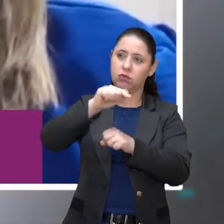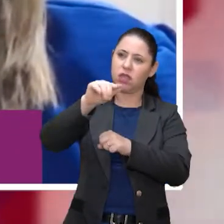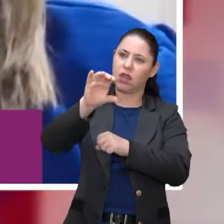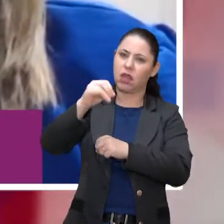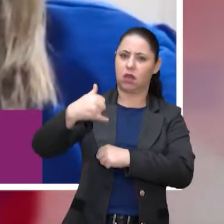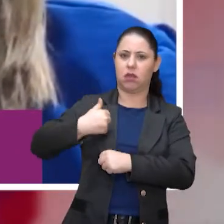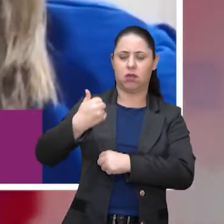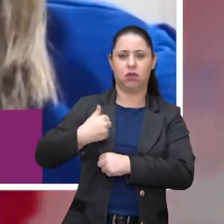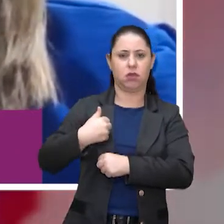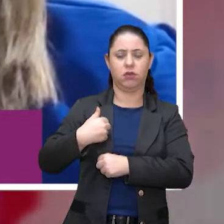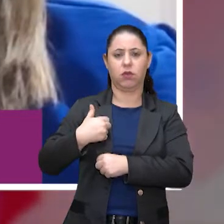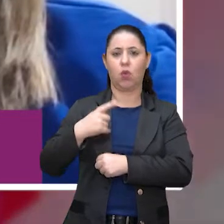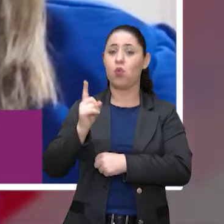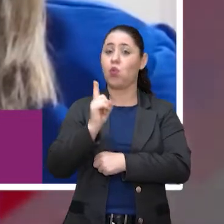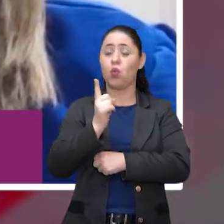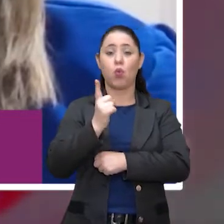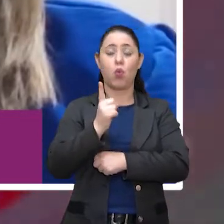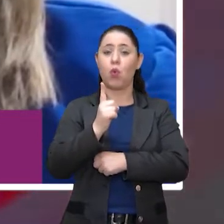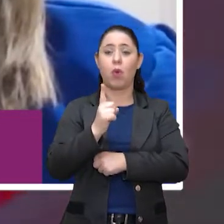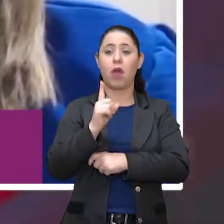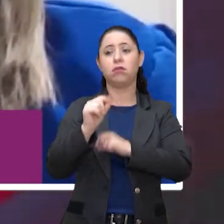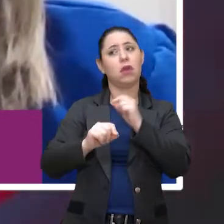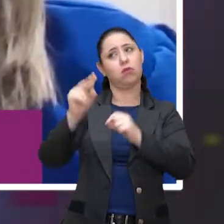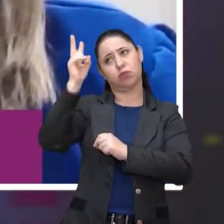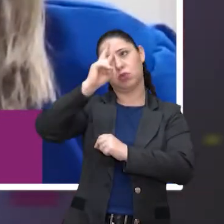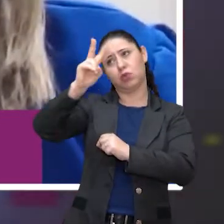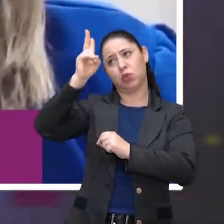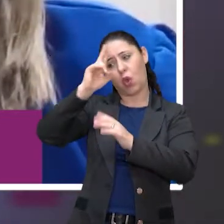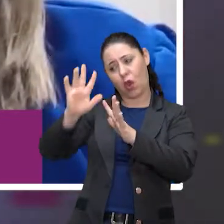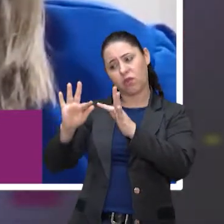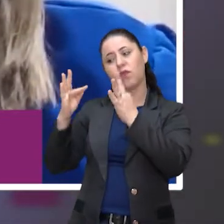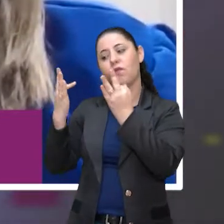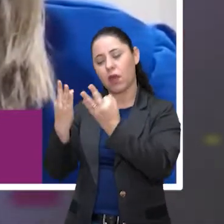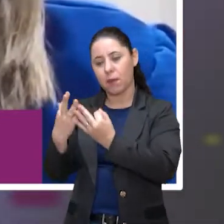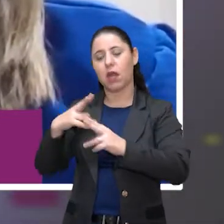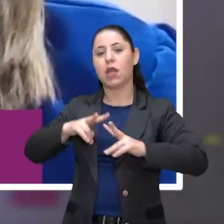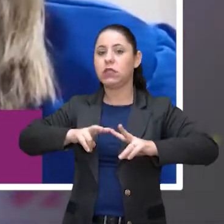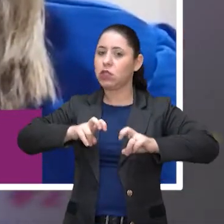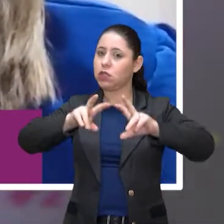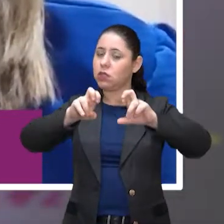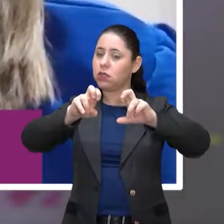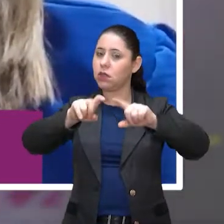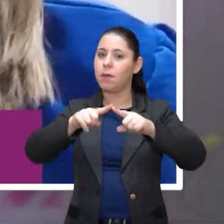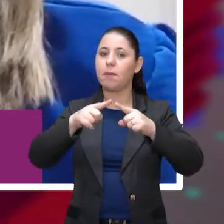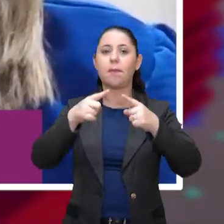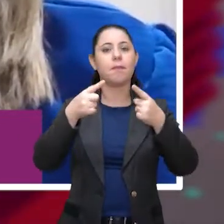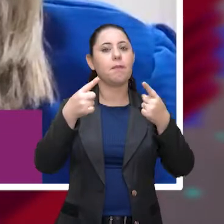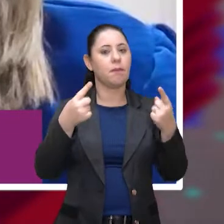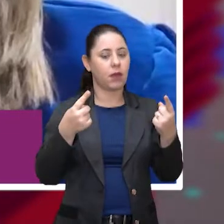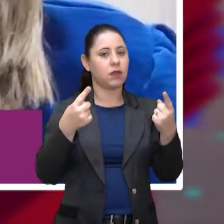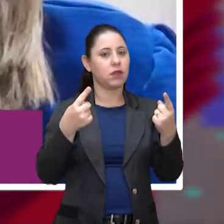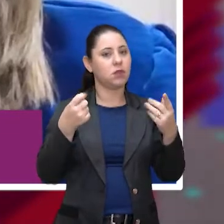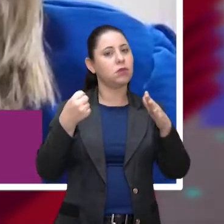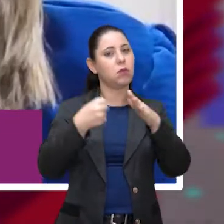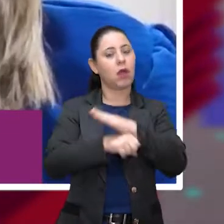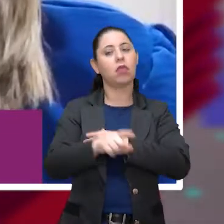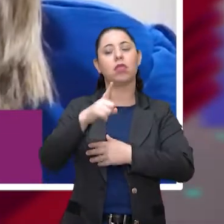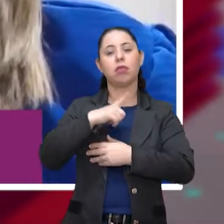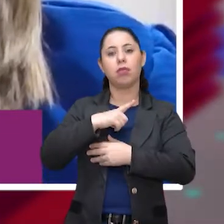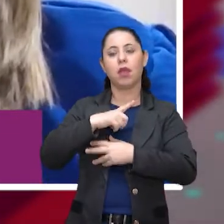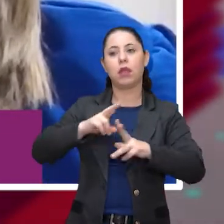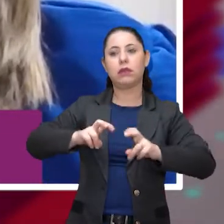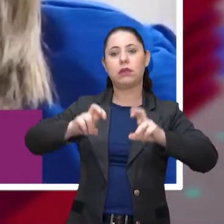um histórico familiar de câncer de mama. Mas aí se inclui, tem câncer de pulmão, tem câncer de estômago, tem câncer